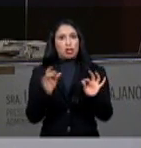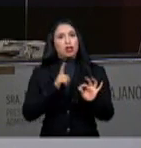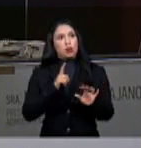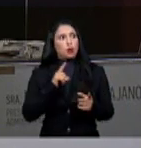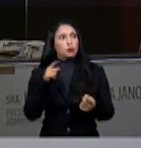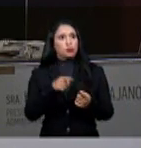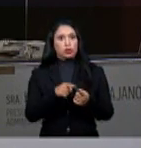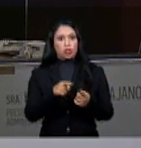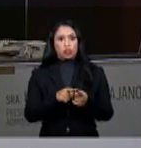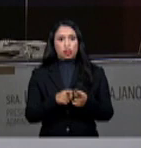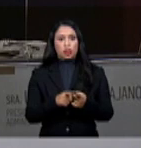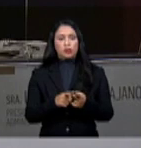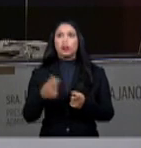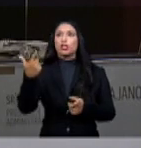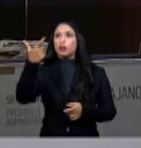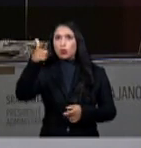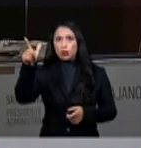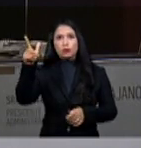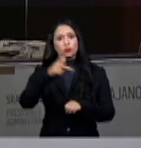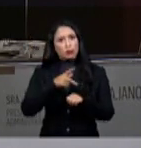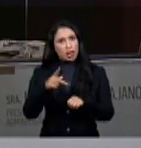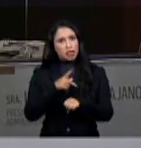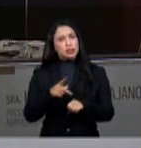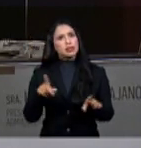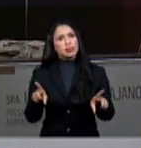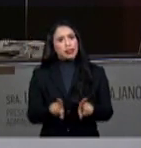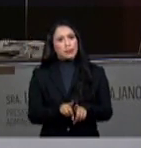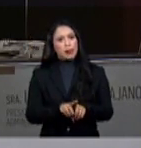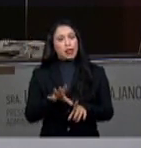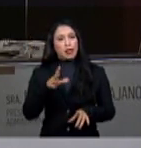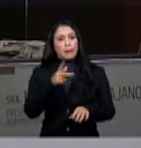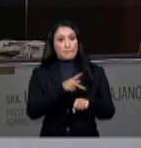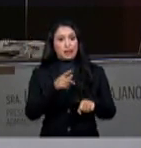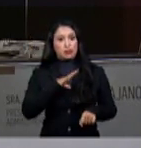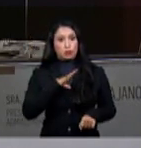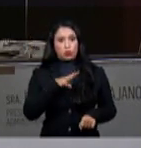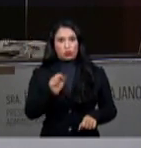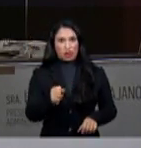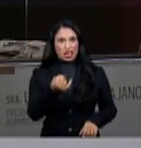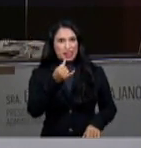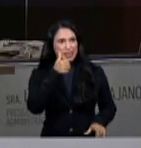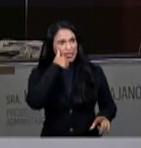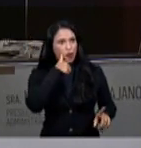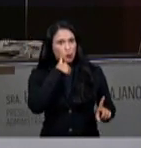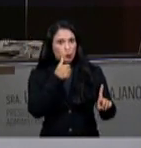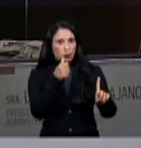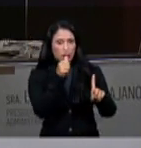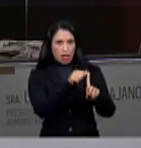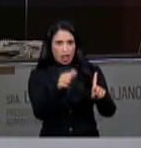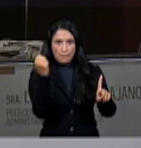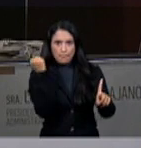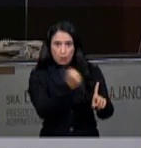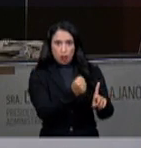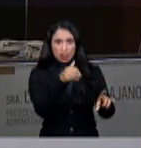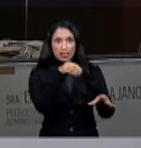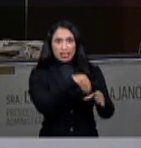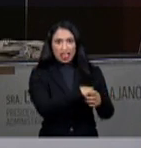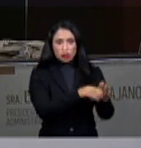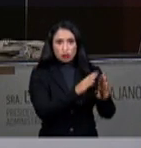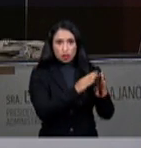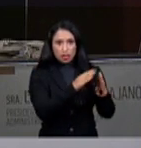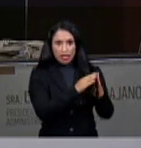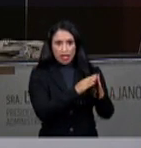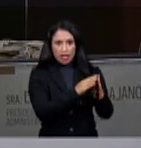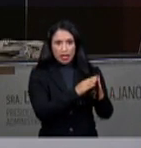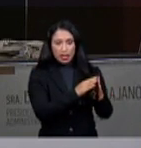em outros países e levar a Lei Maria da Penha Portugal por exemplo se ela é morta na calça dentro de casa ela não